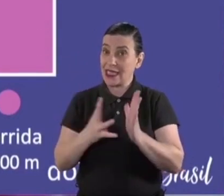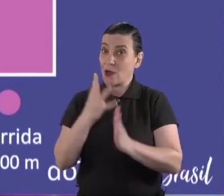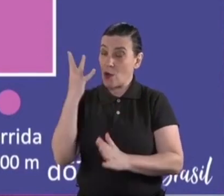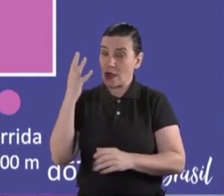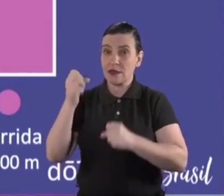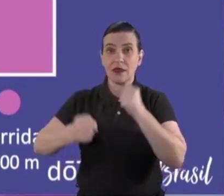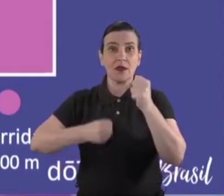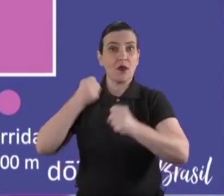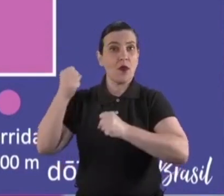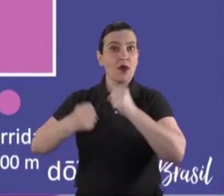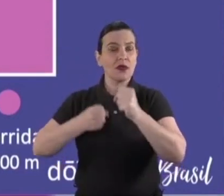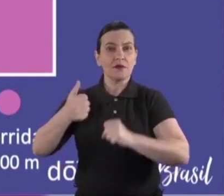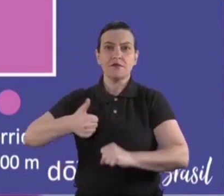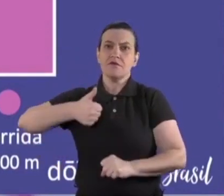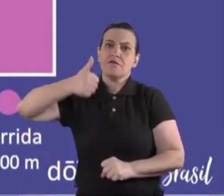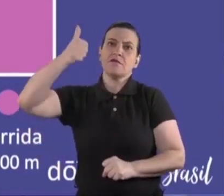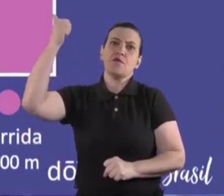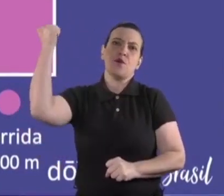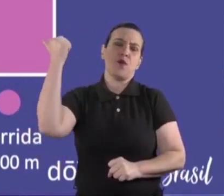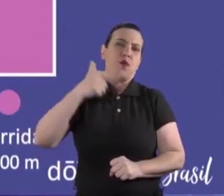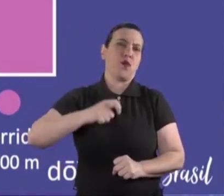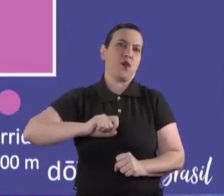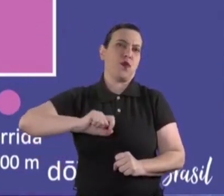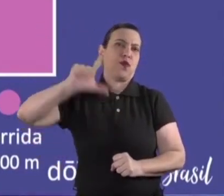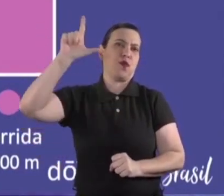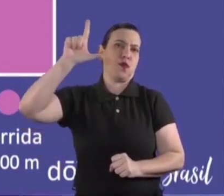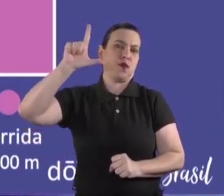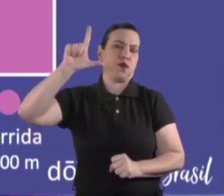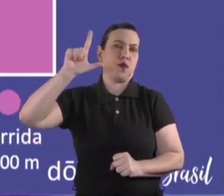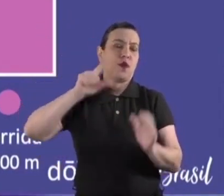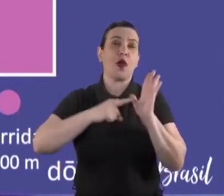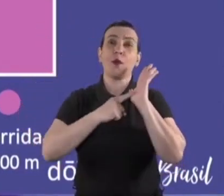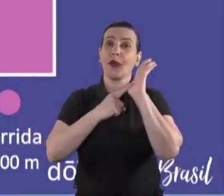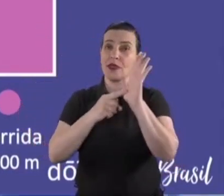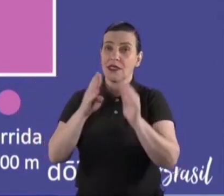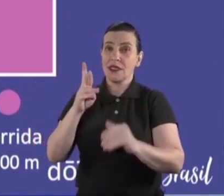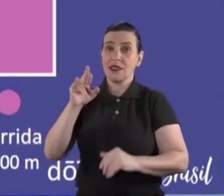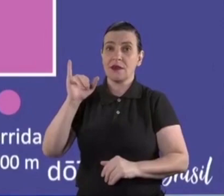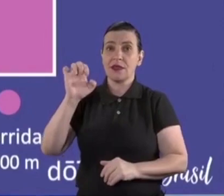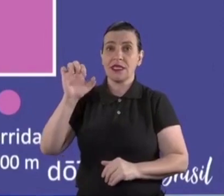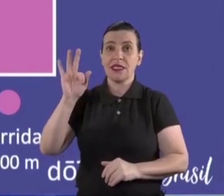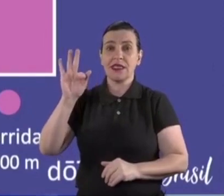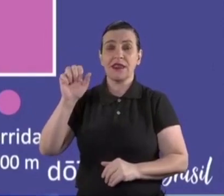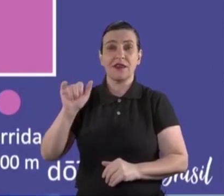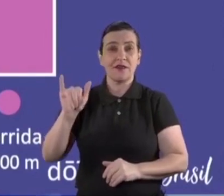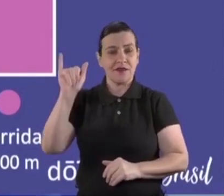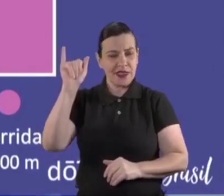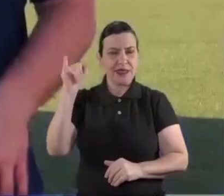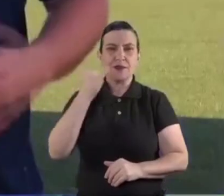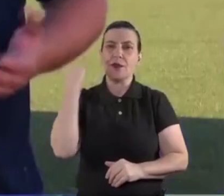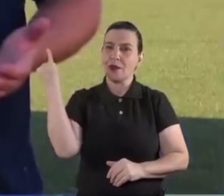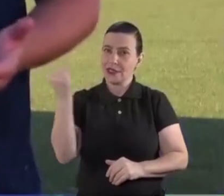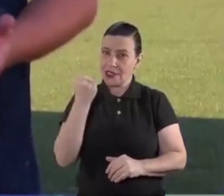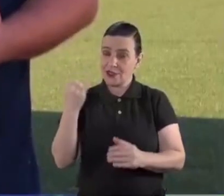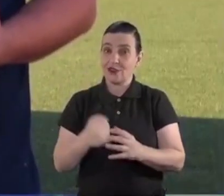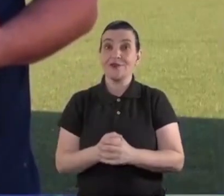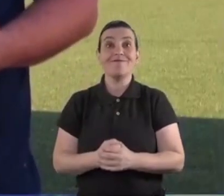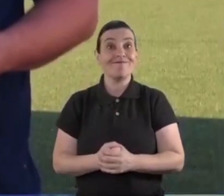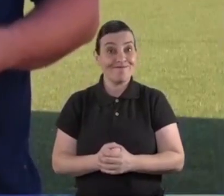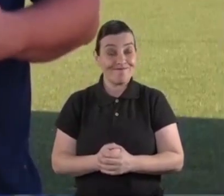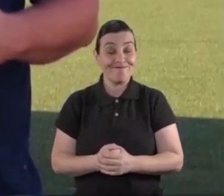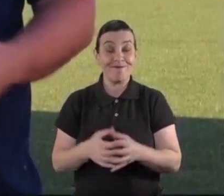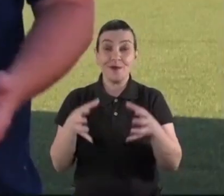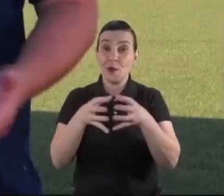quarta corrida teve uma melhora significativa, mostrando que o brief é muito eficiente. Portanto, para